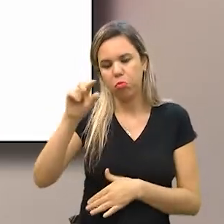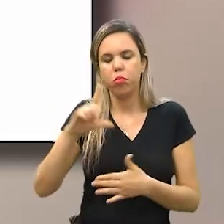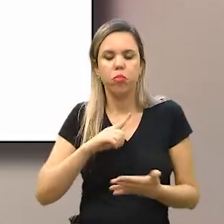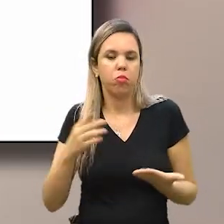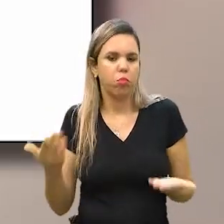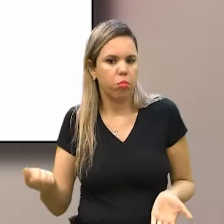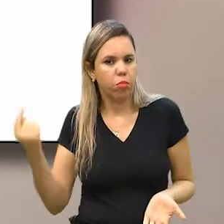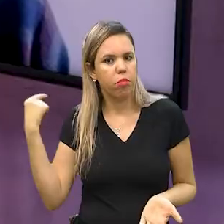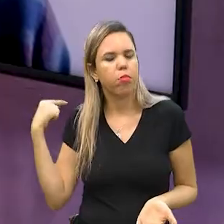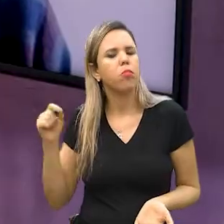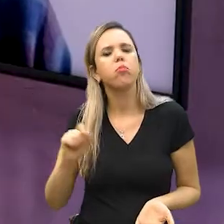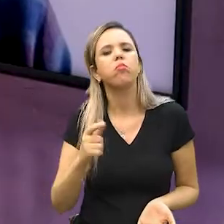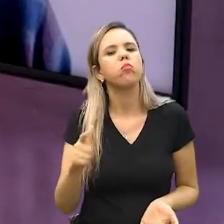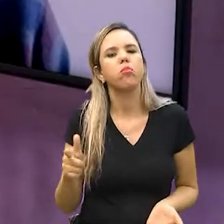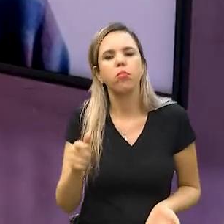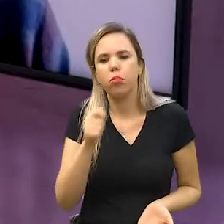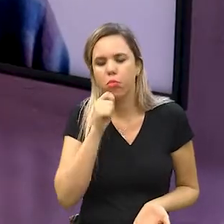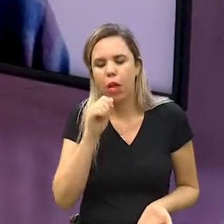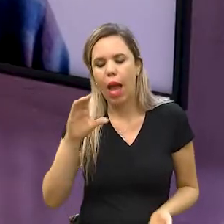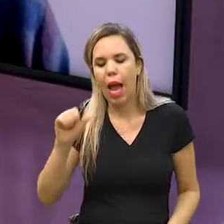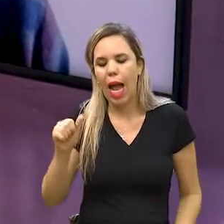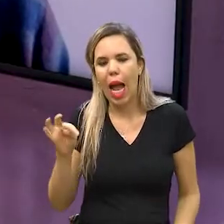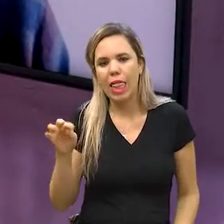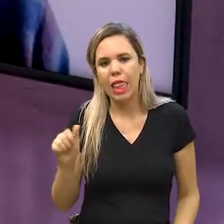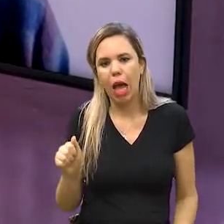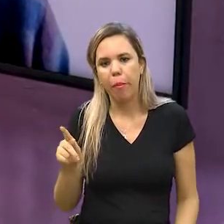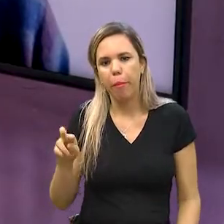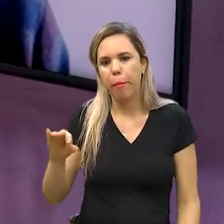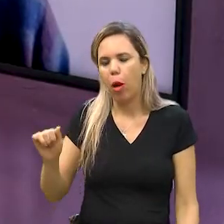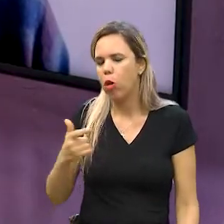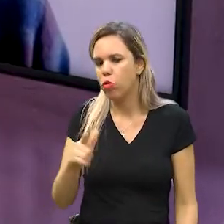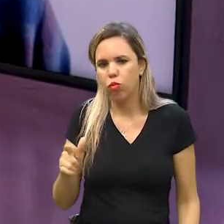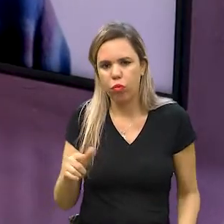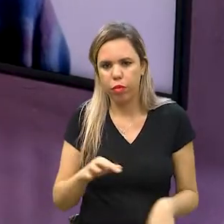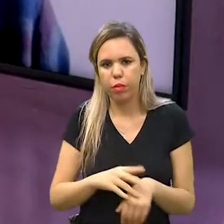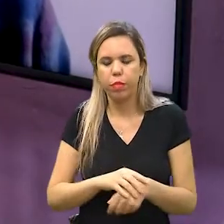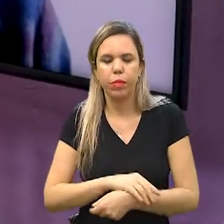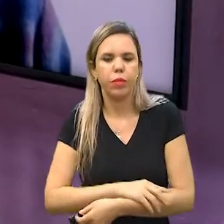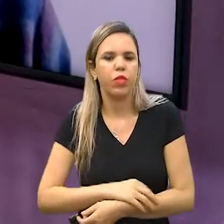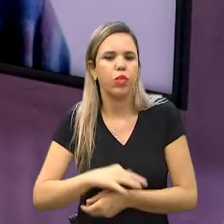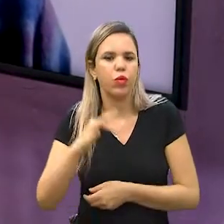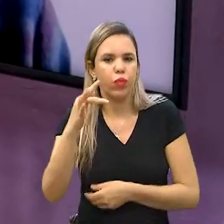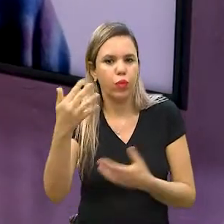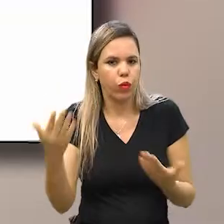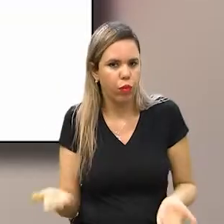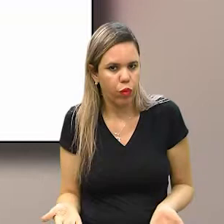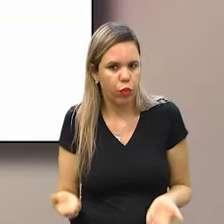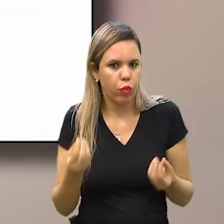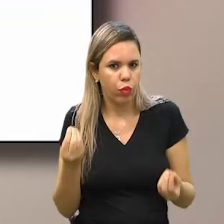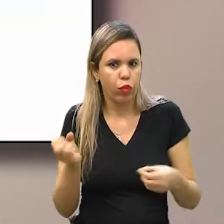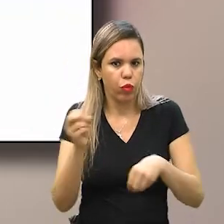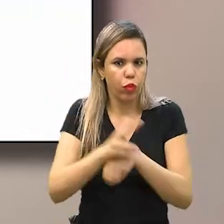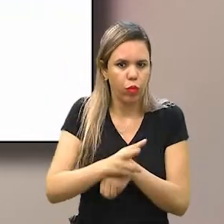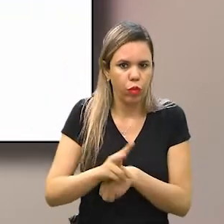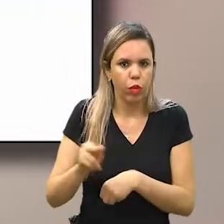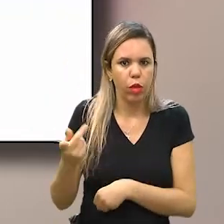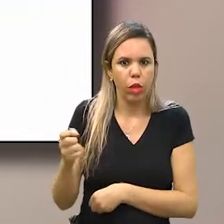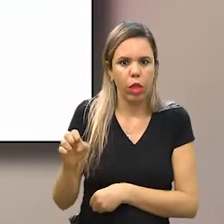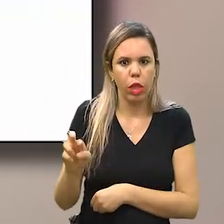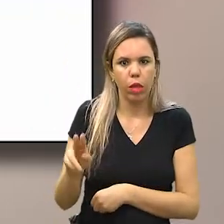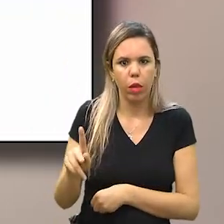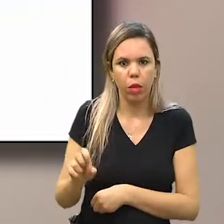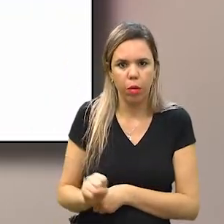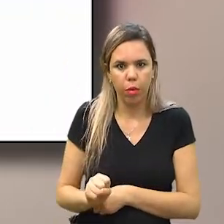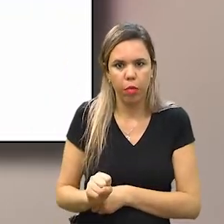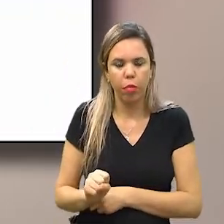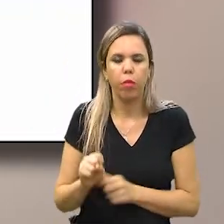ou não que teve, né? E quem não teve a catapora não vai ter essa doença no futuro. Mas como o vírus do herpes